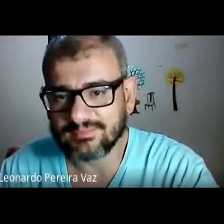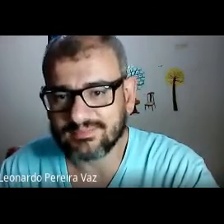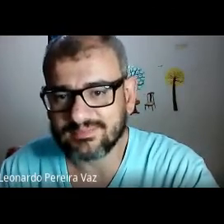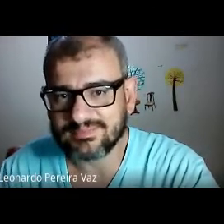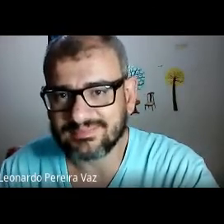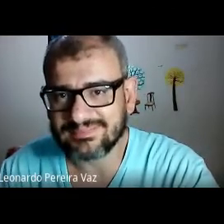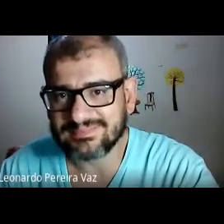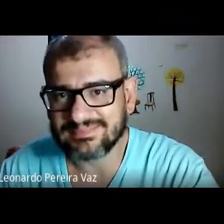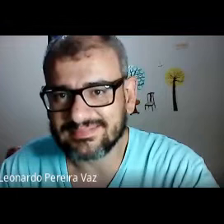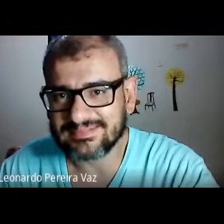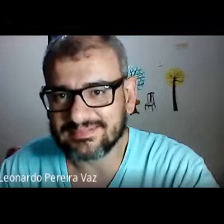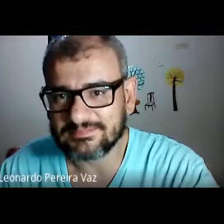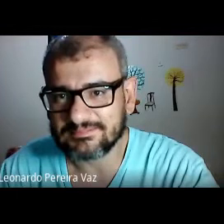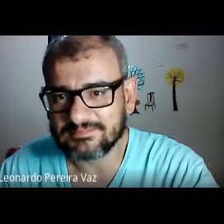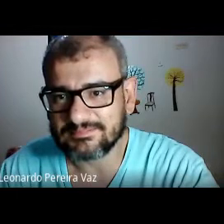Rosina.